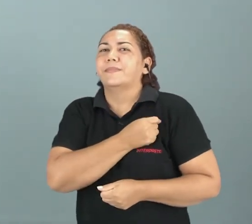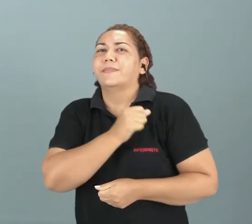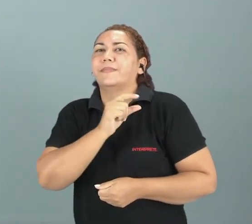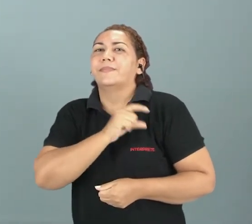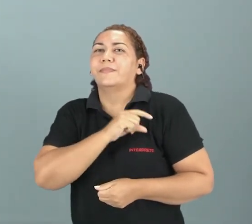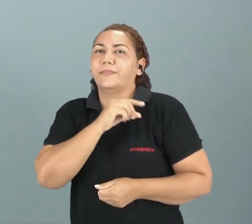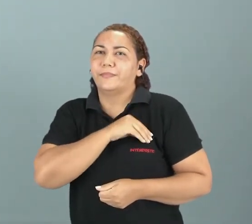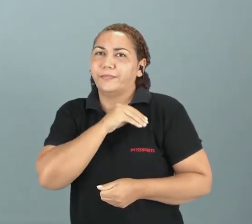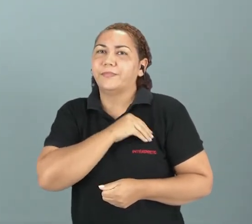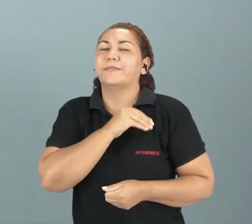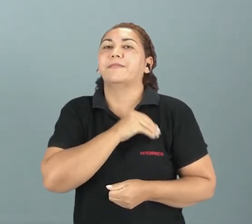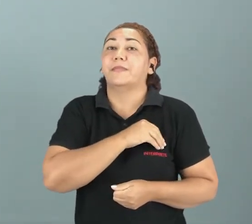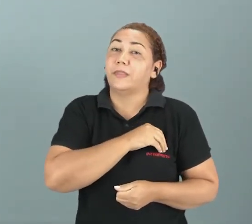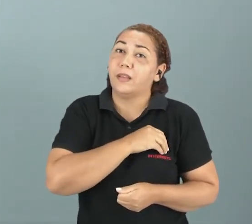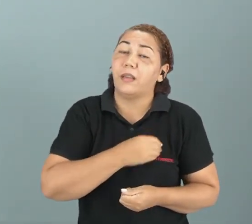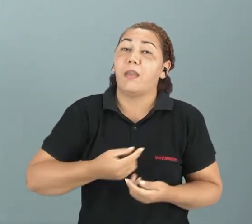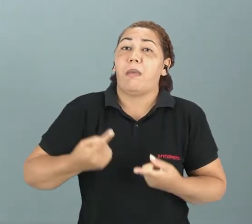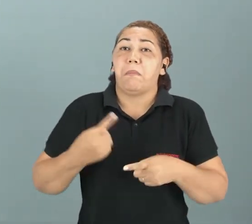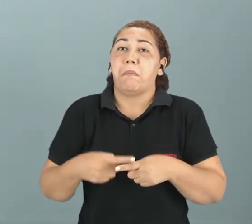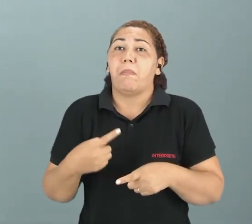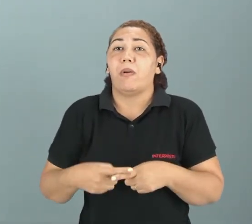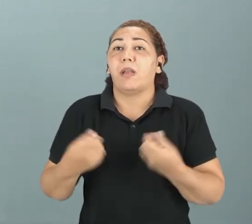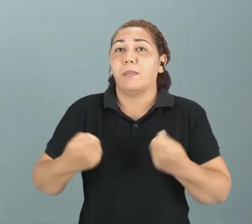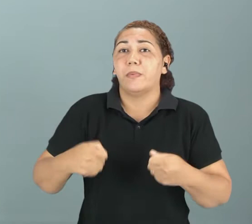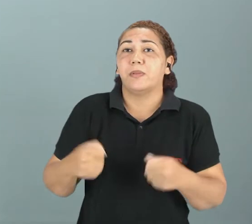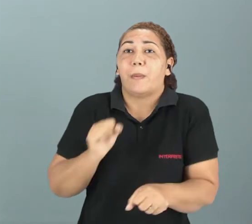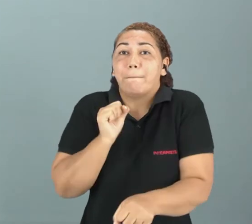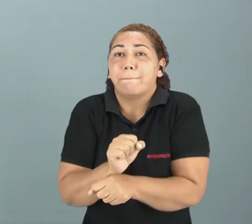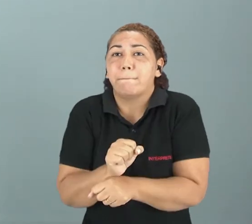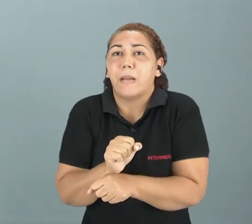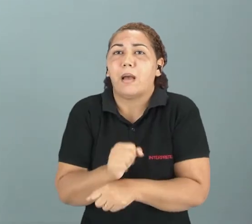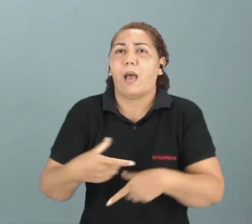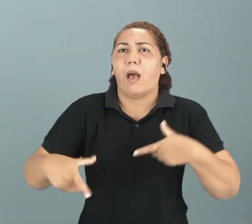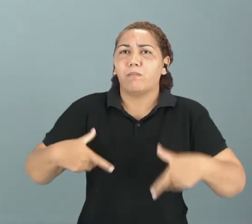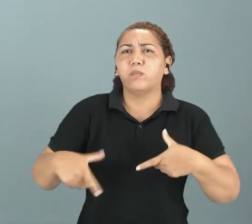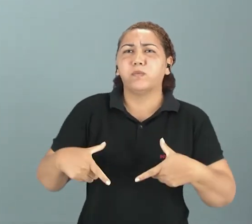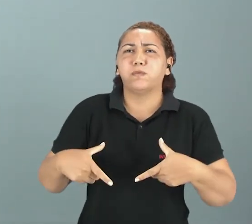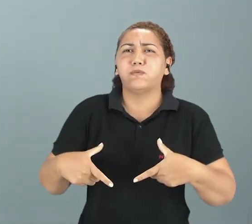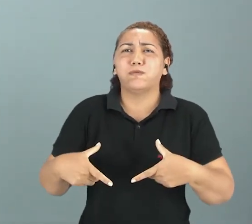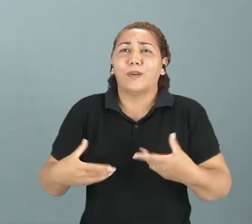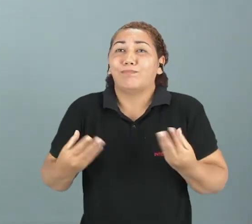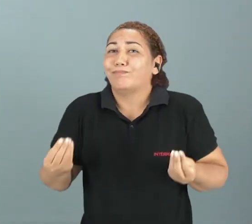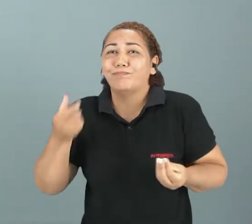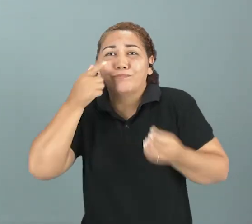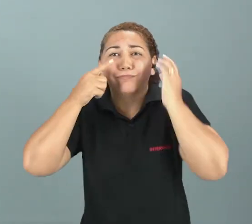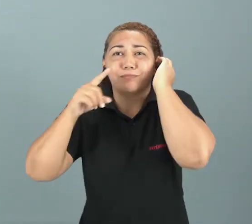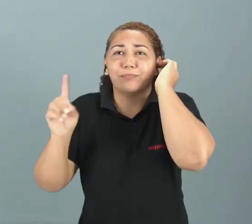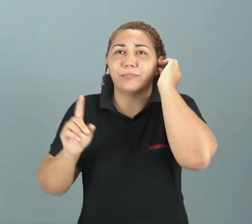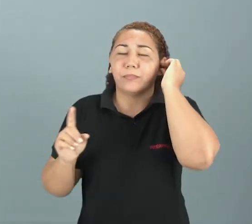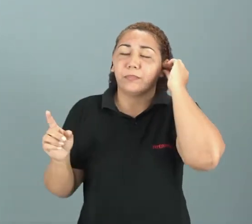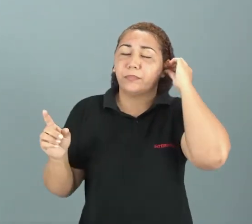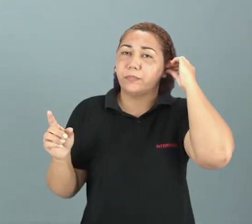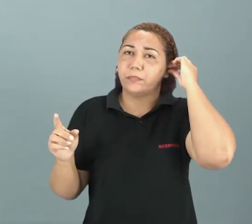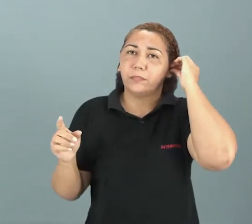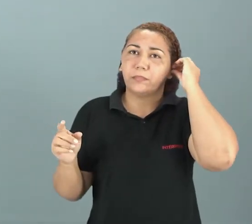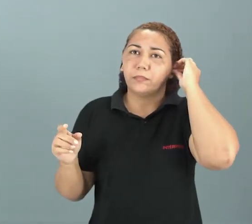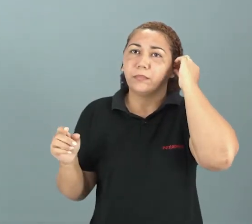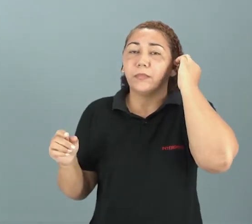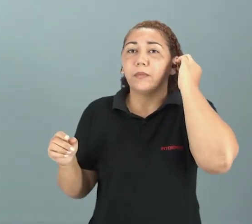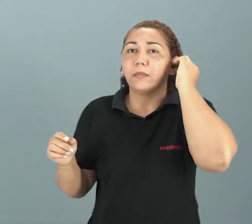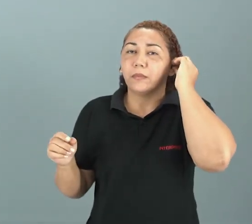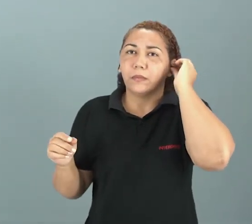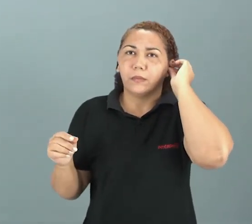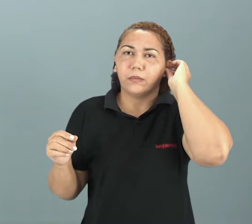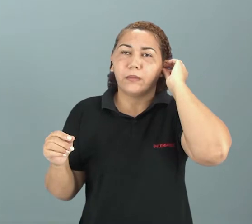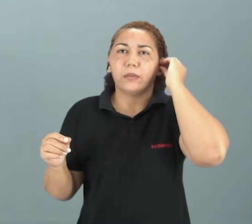precisarem parar de repente o trabalho e ter uma forma de ser auxiliadas financeiramente, né, pelo governo, auxílio emergencial por um